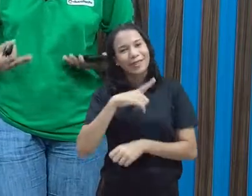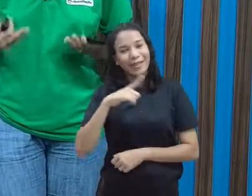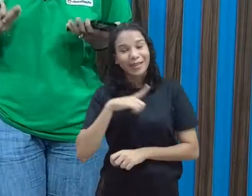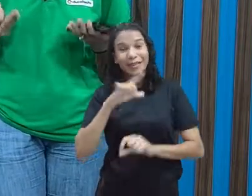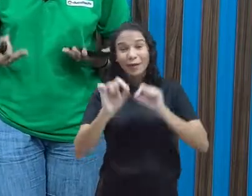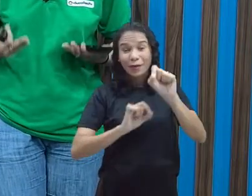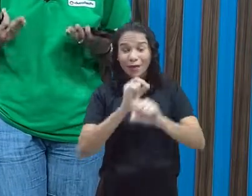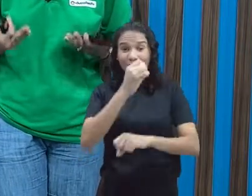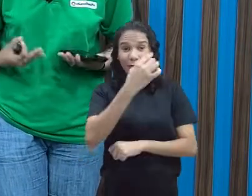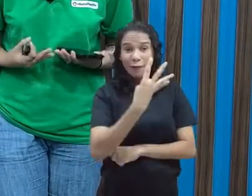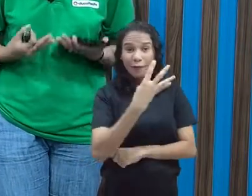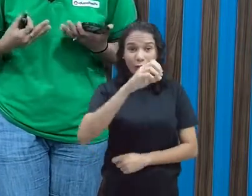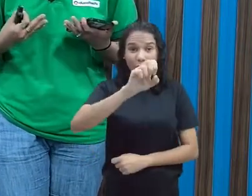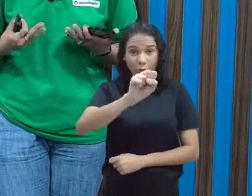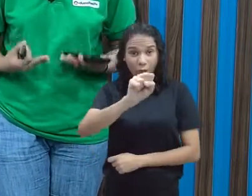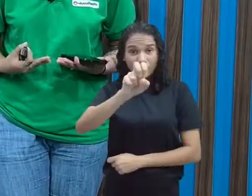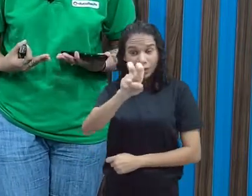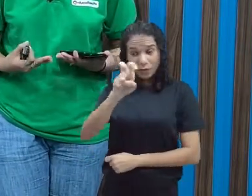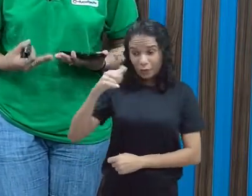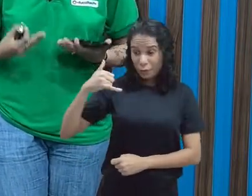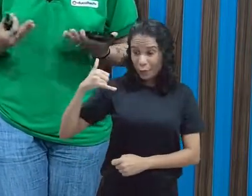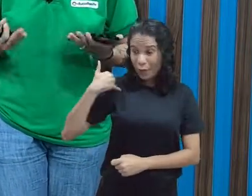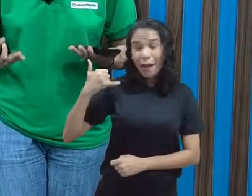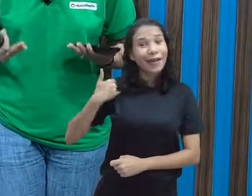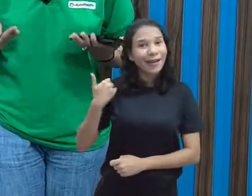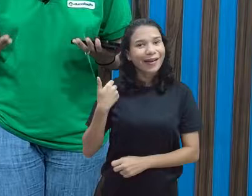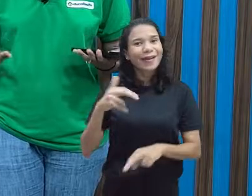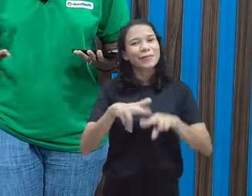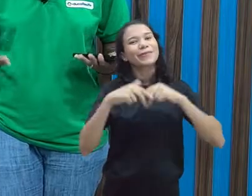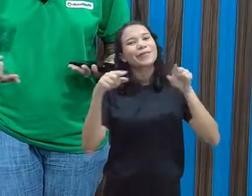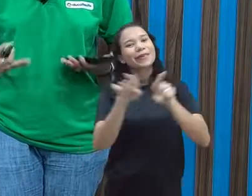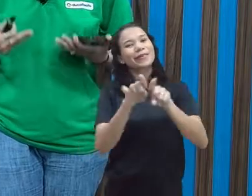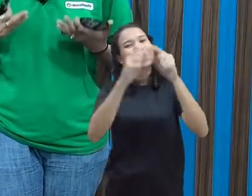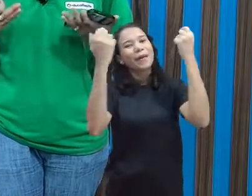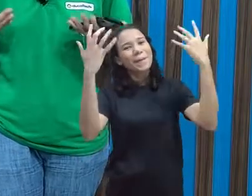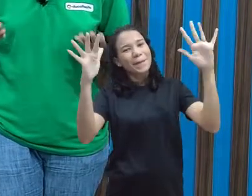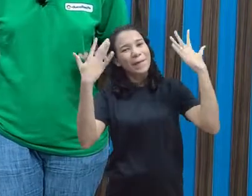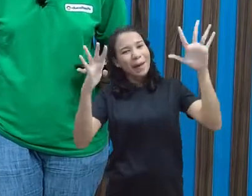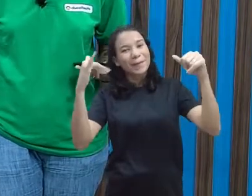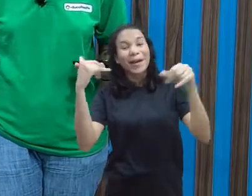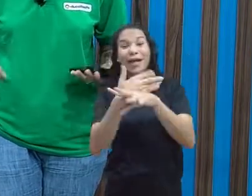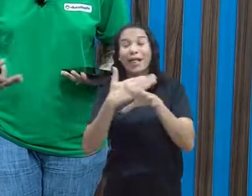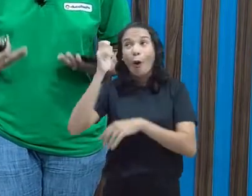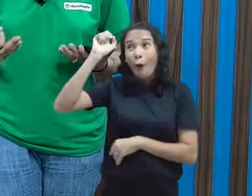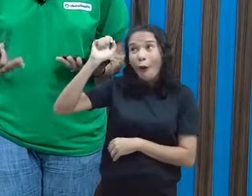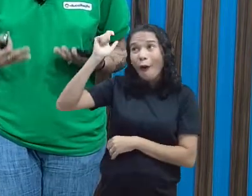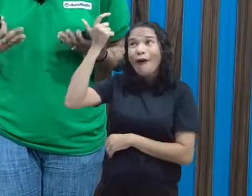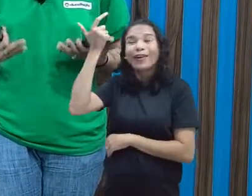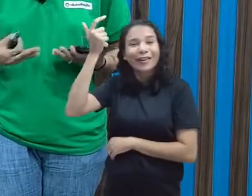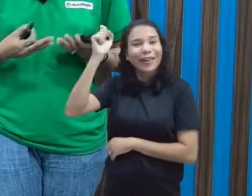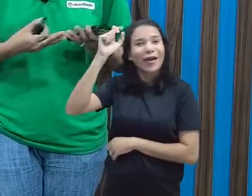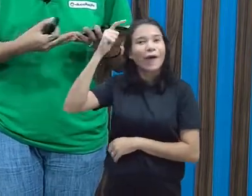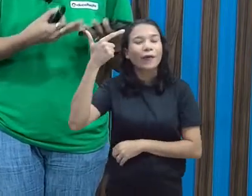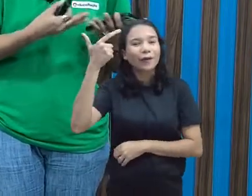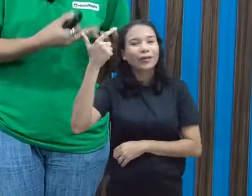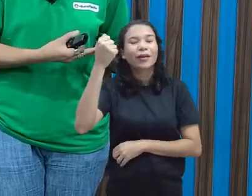completando 485 anos, e também dá os parabéns à cidade de Olinda, que Olinda